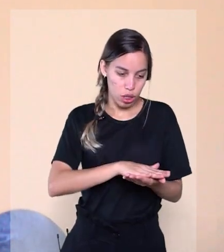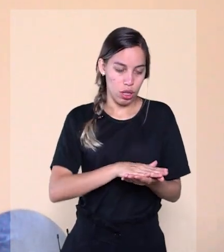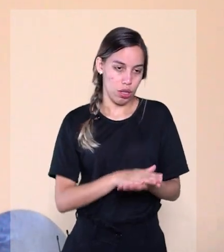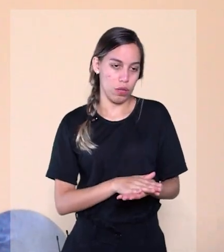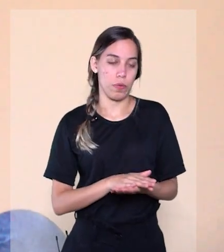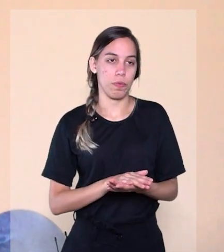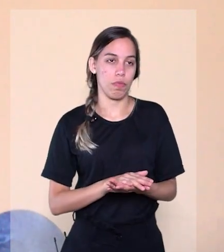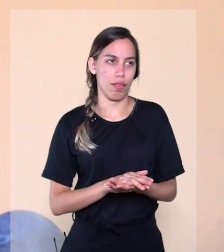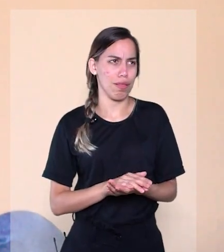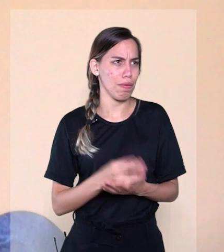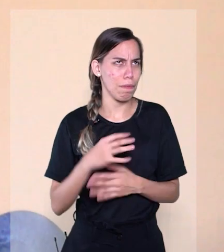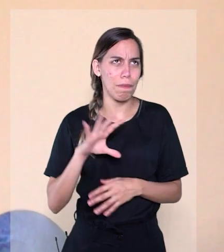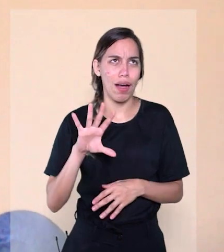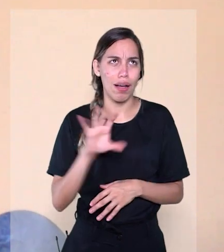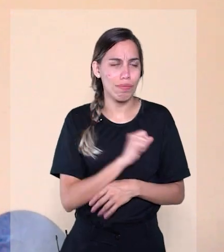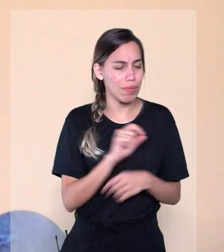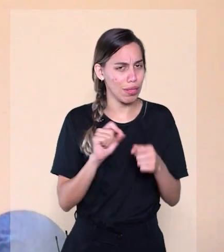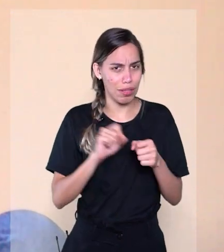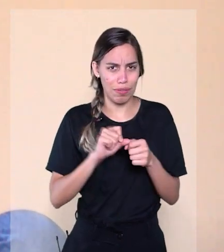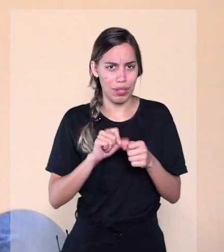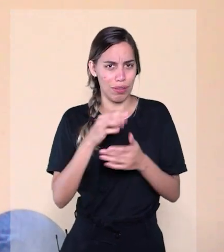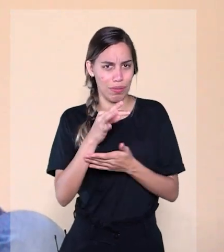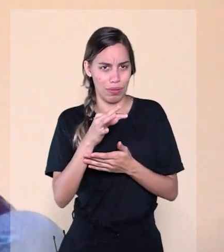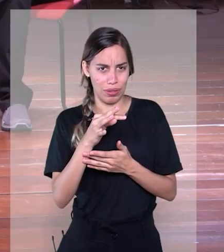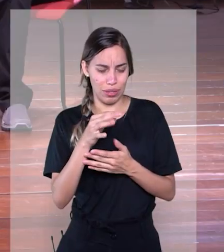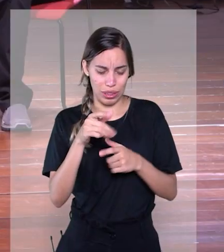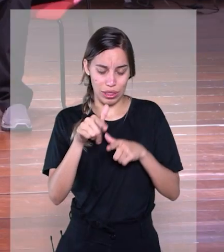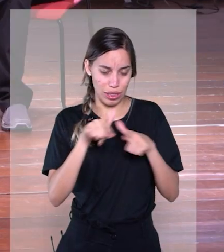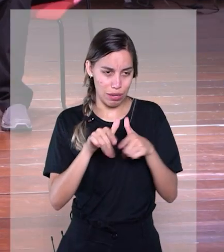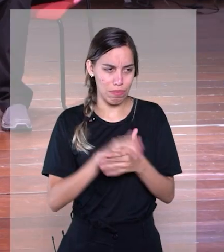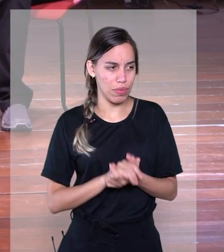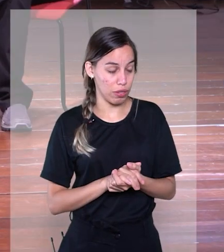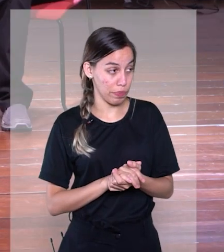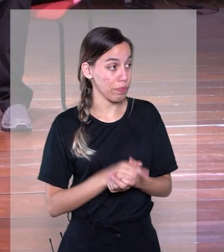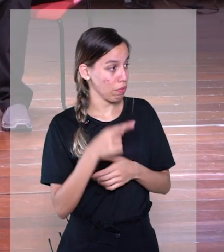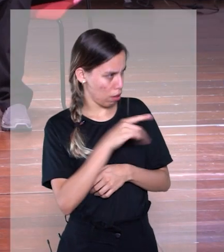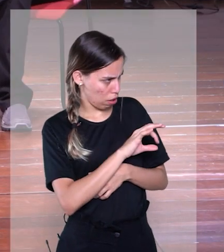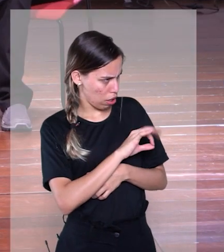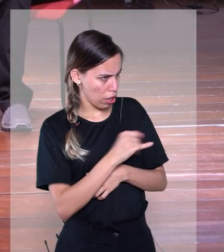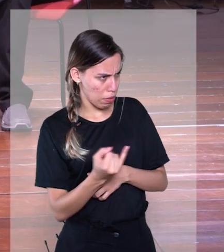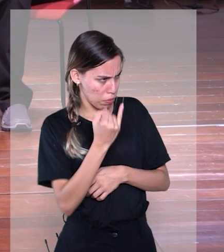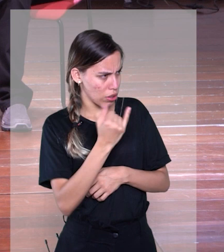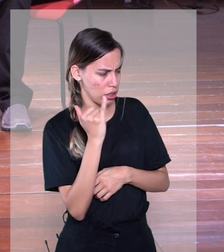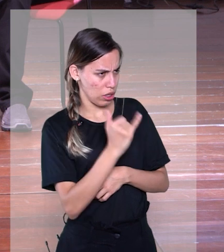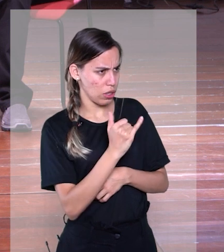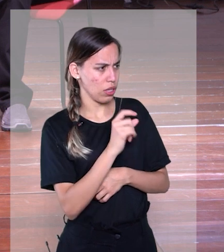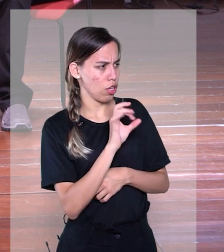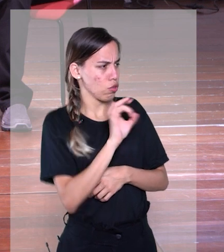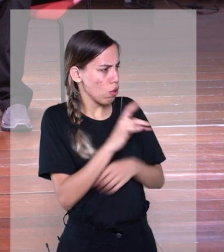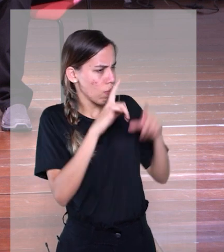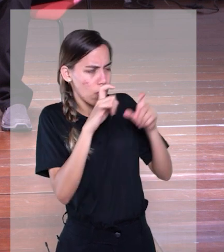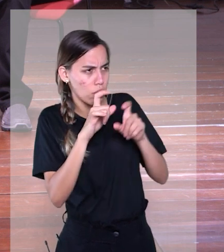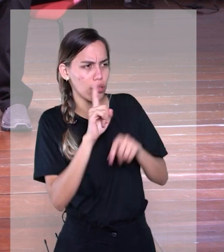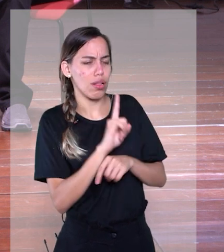que eu adorei fazer, foi muito complexo. É importante dizer que não é só o fotógrafo, mas também o